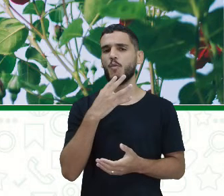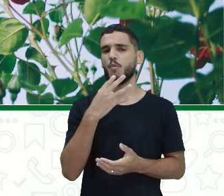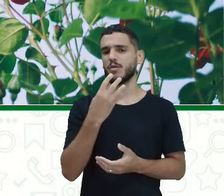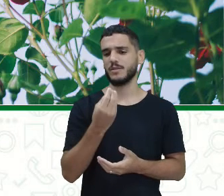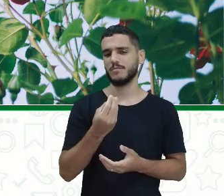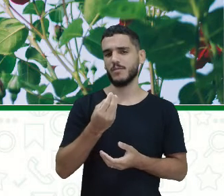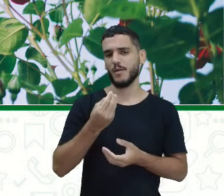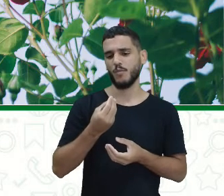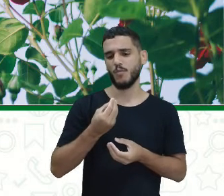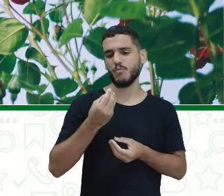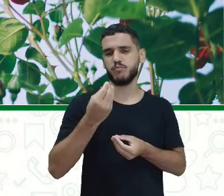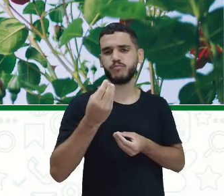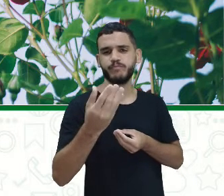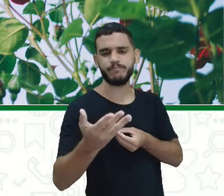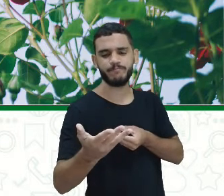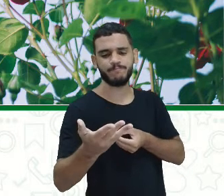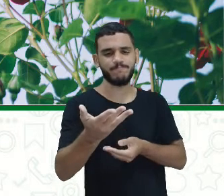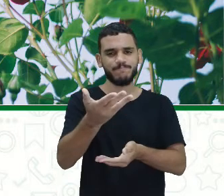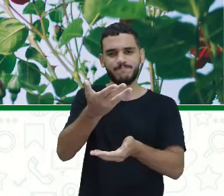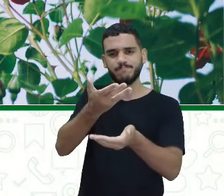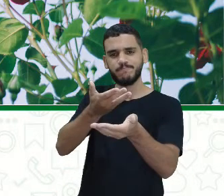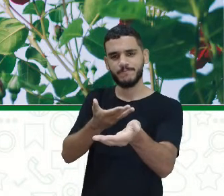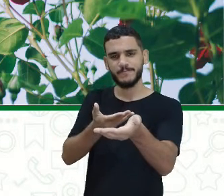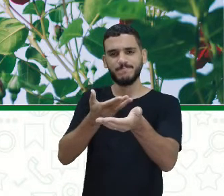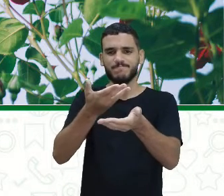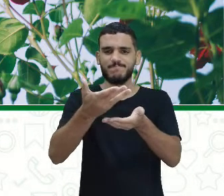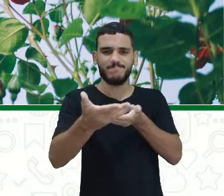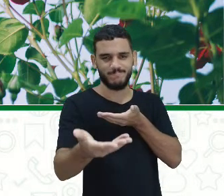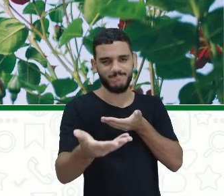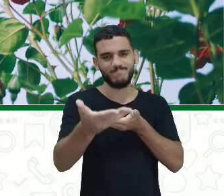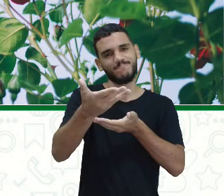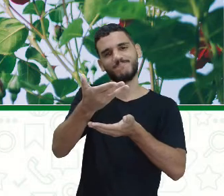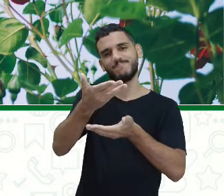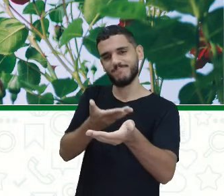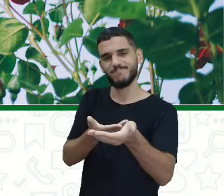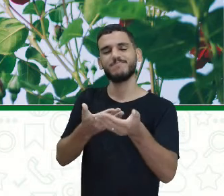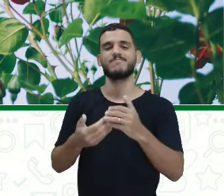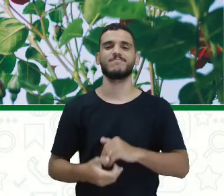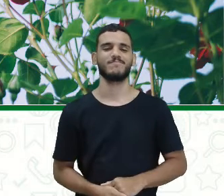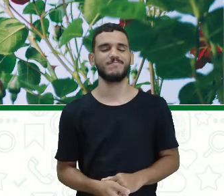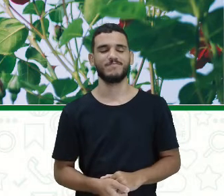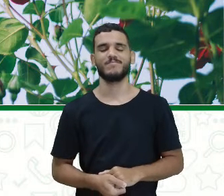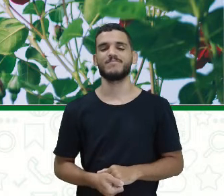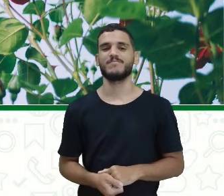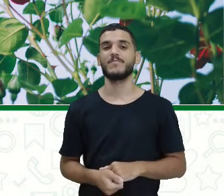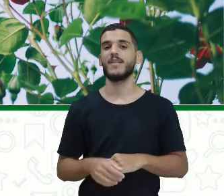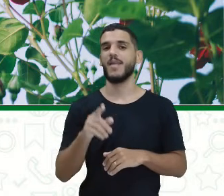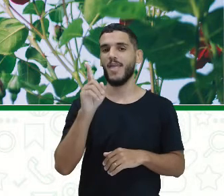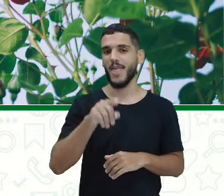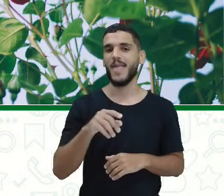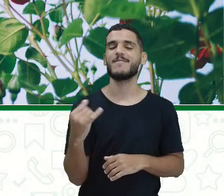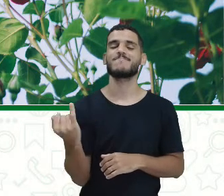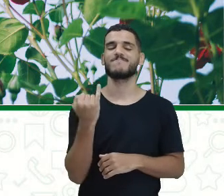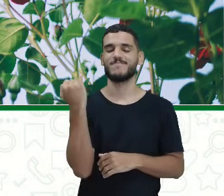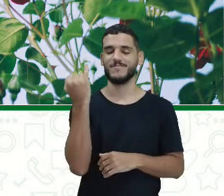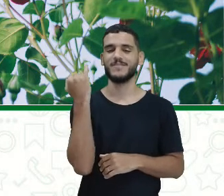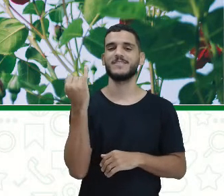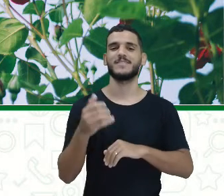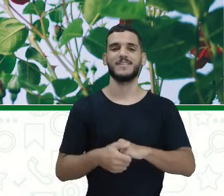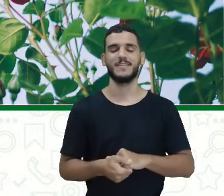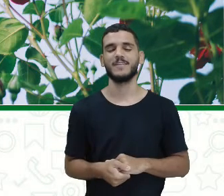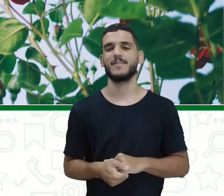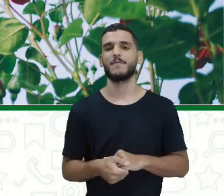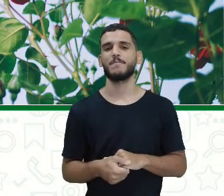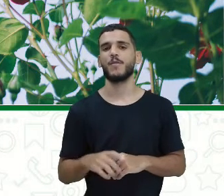Tenta ensinar para alguém o que você tem de conhecimento. Tá? É muito gratificante quando a